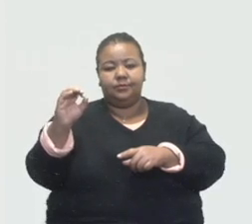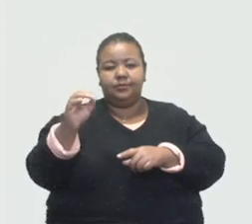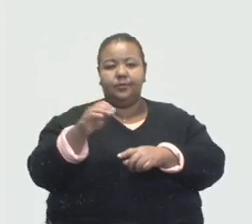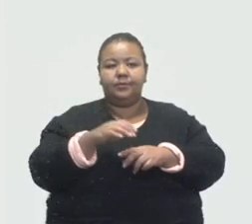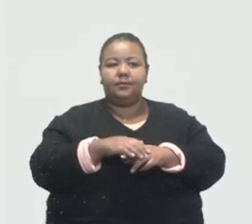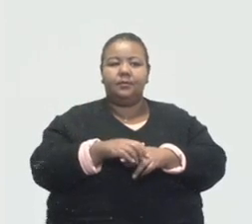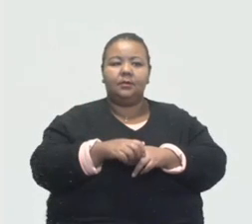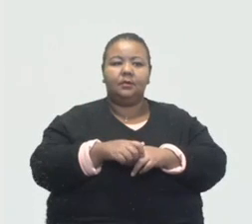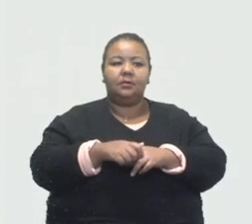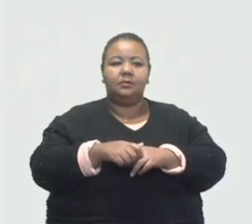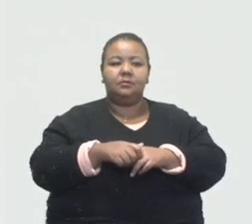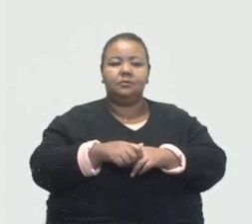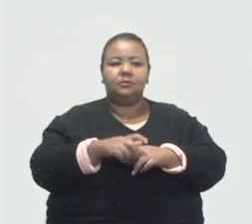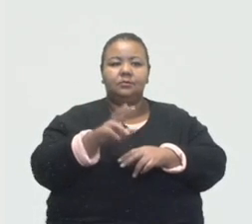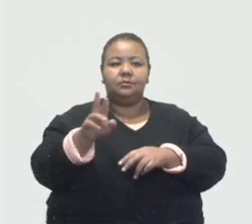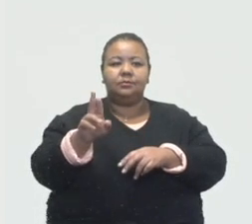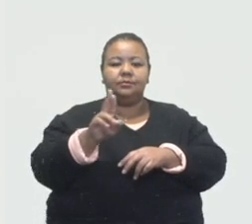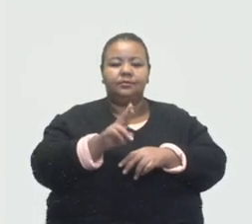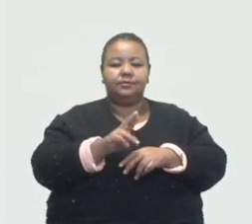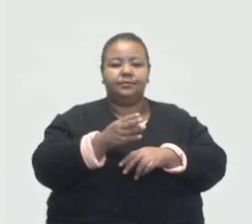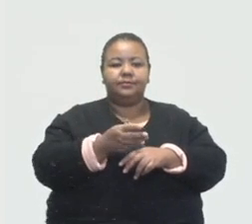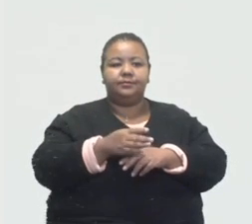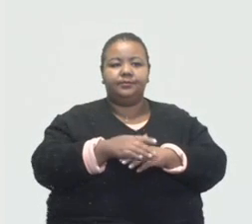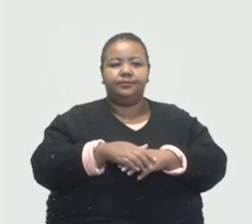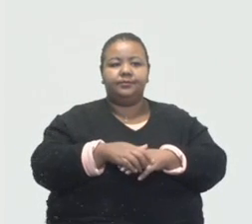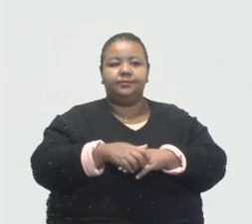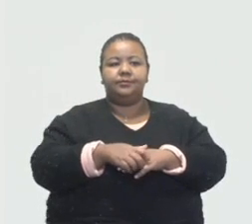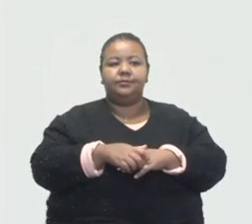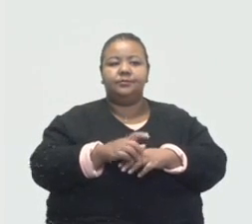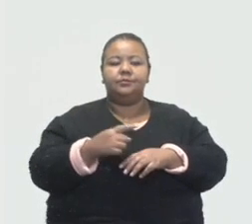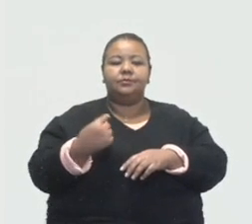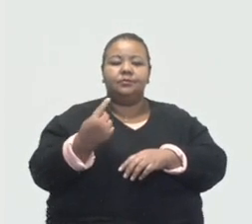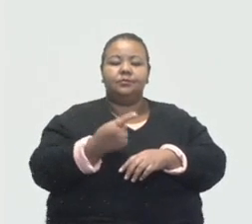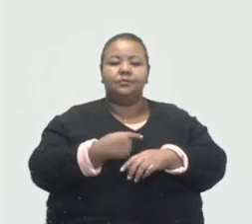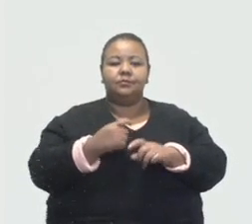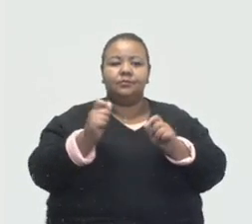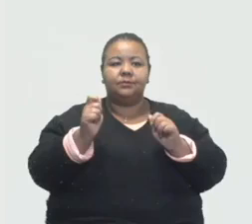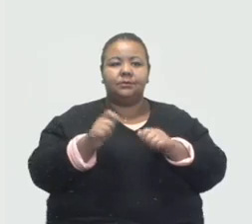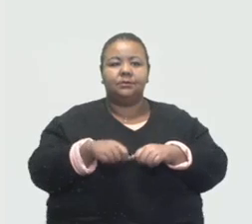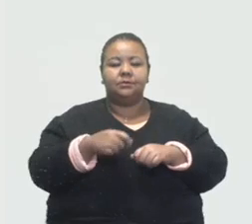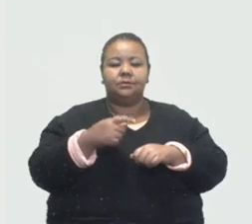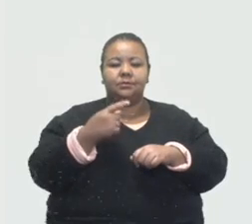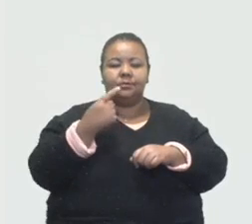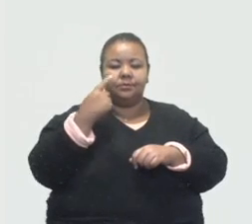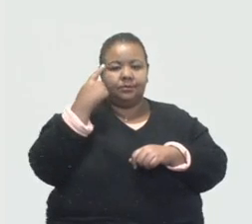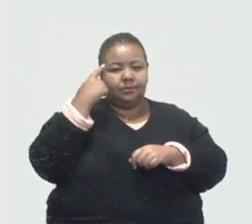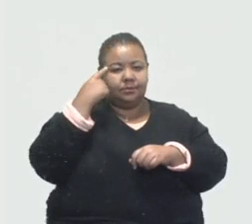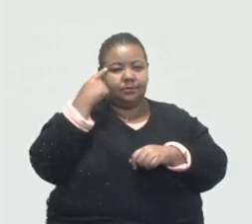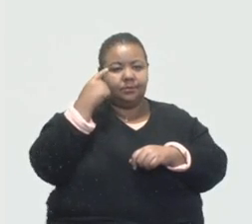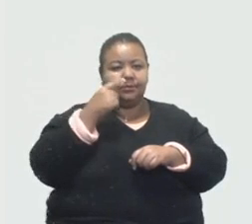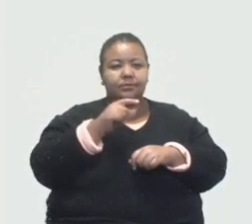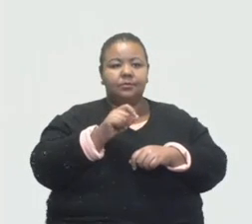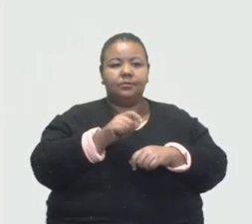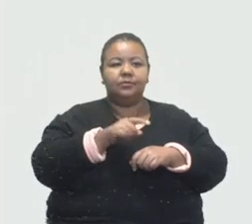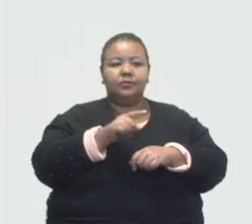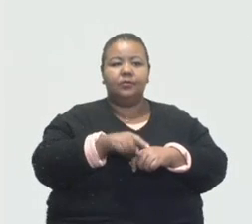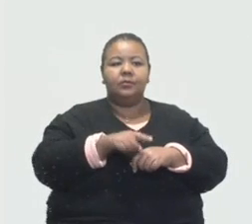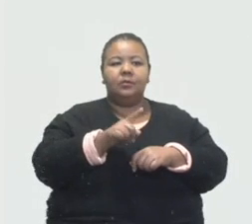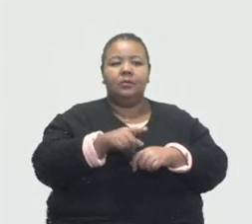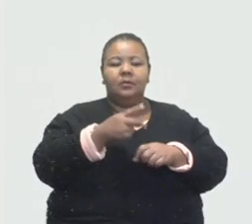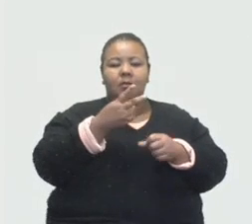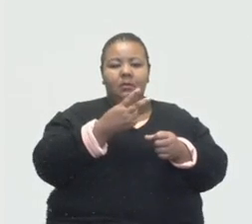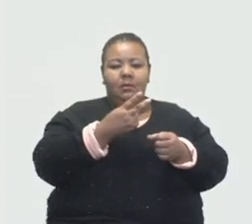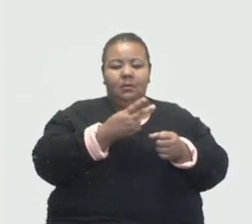vê essa resposta. Ainda, nós podemos considerar que o nosso